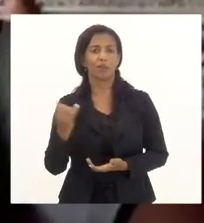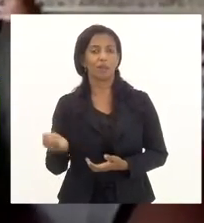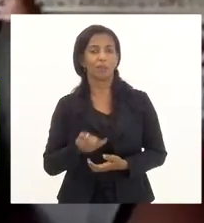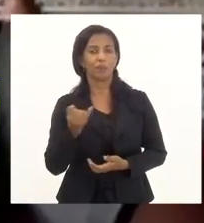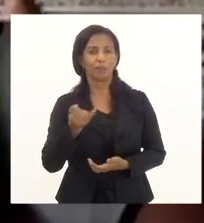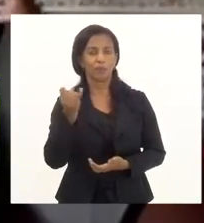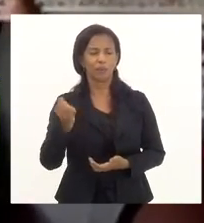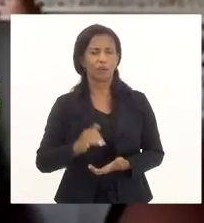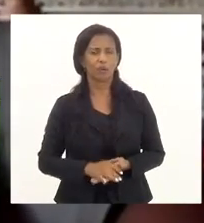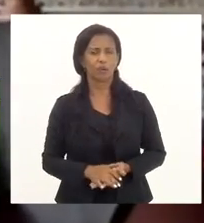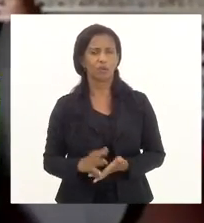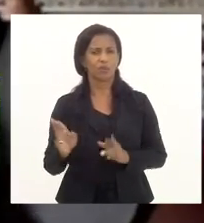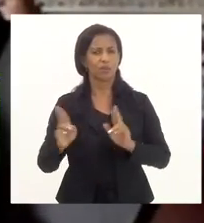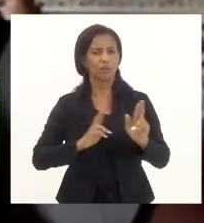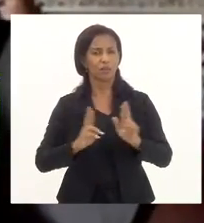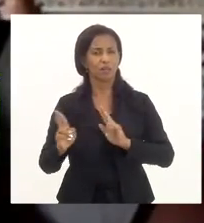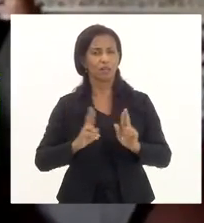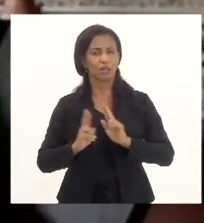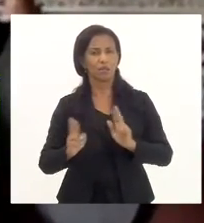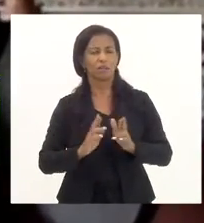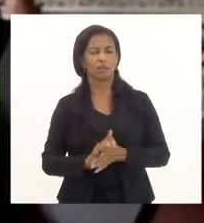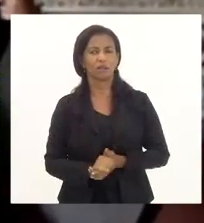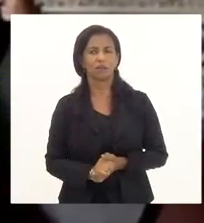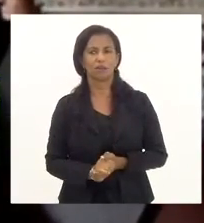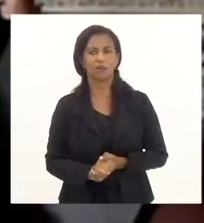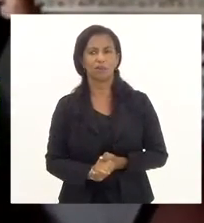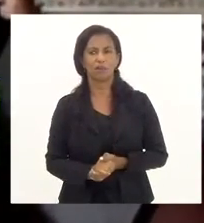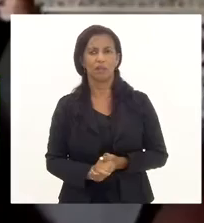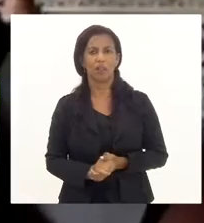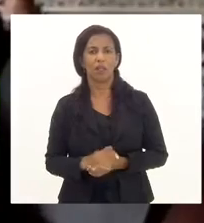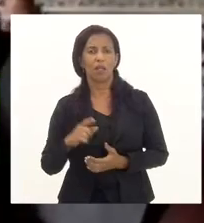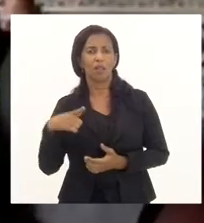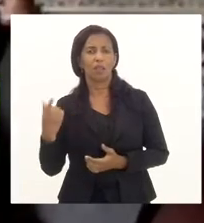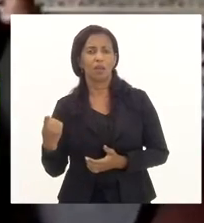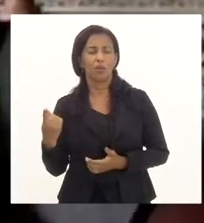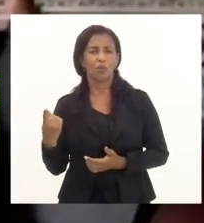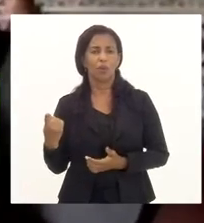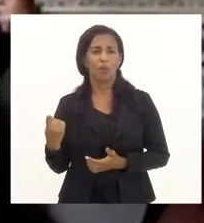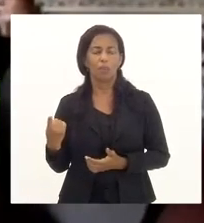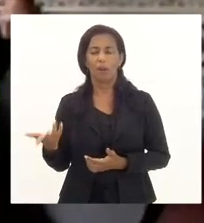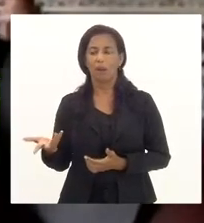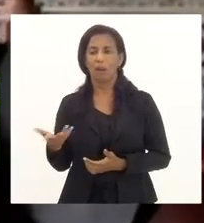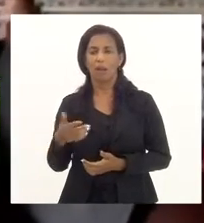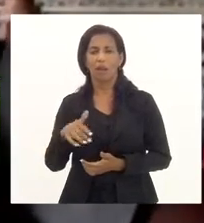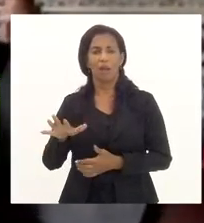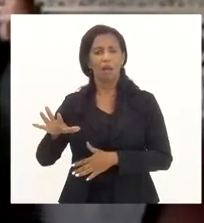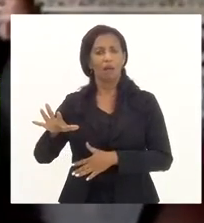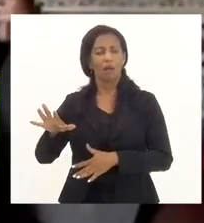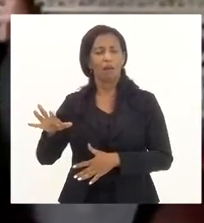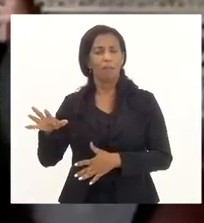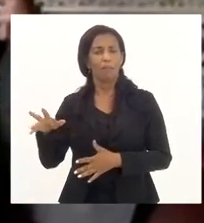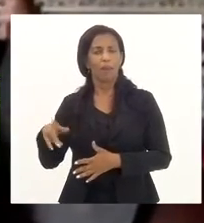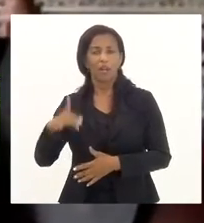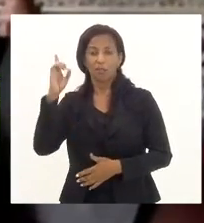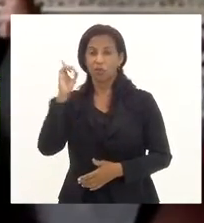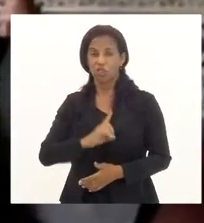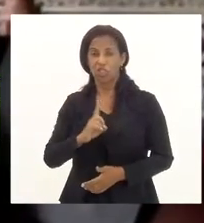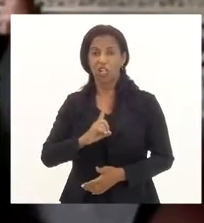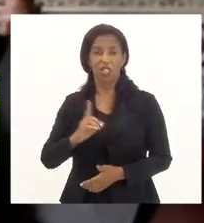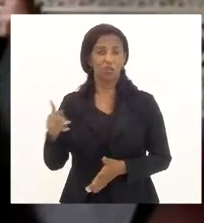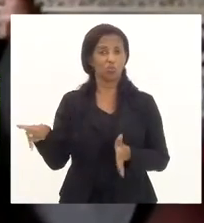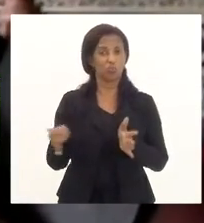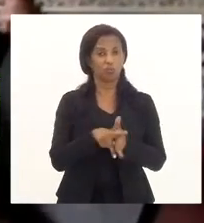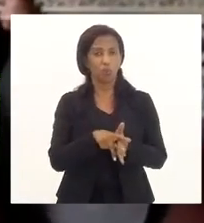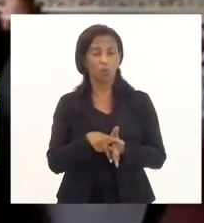importante é que essa relação não seja para expropriação ou supressão de direitos